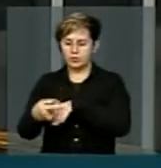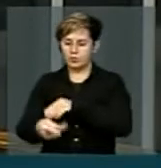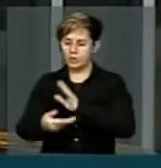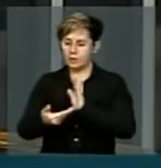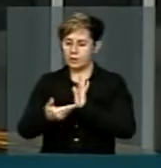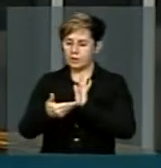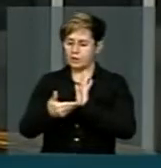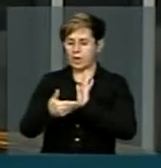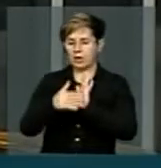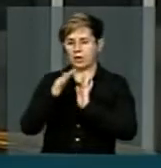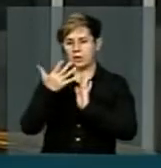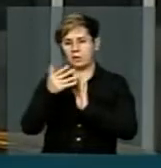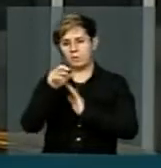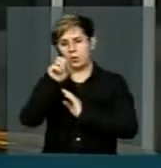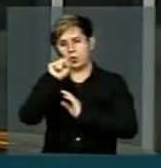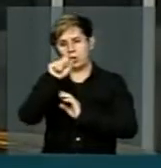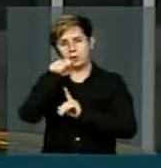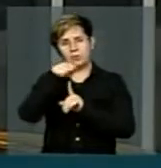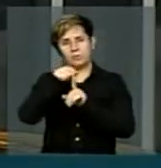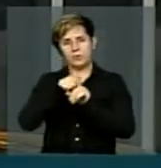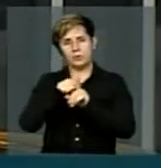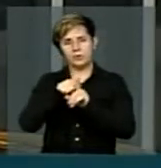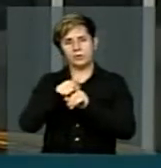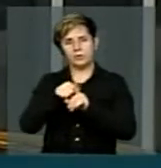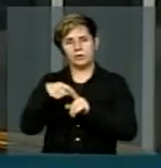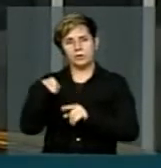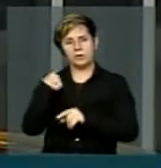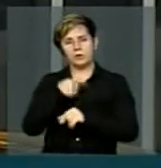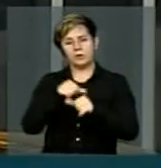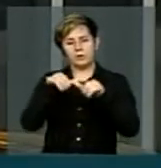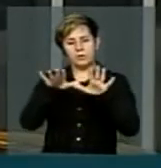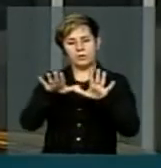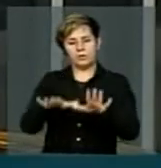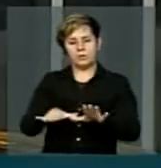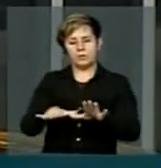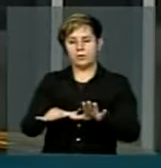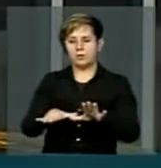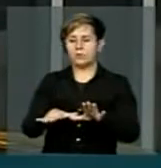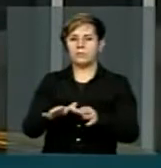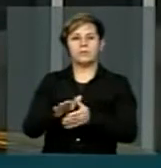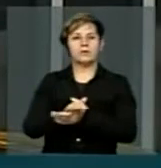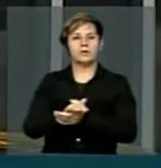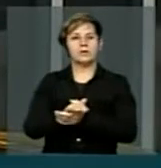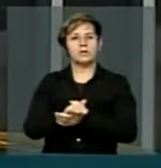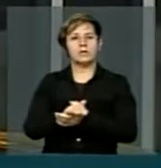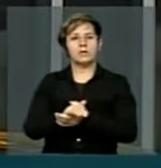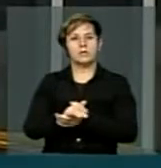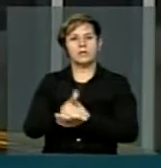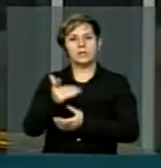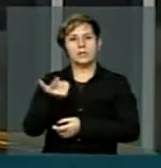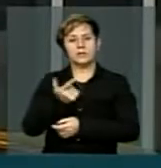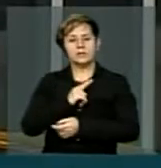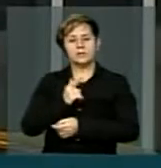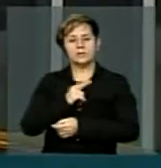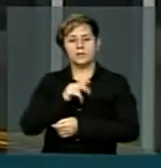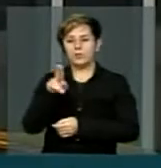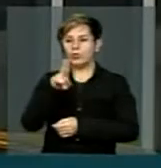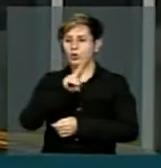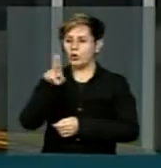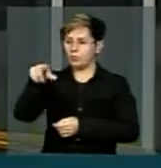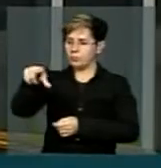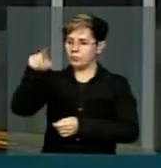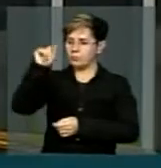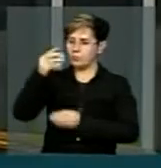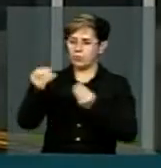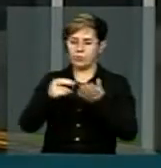meses, e aqui nós tivemos o benefício de termos tido nomeado